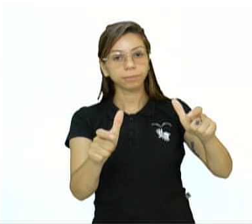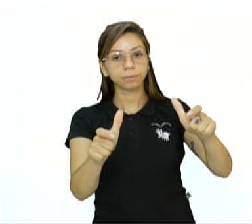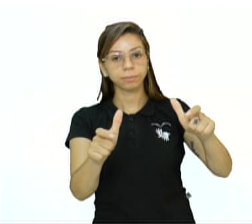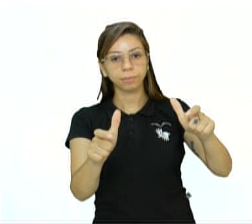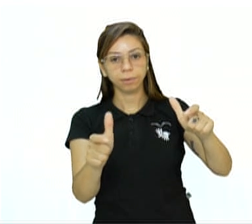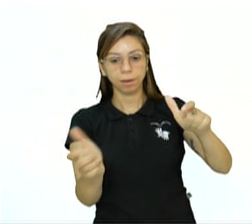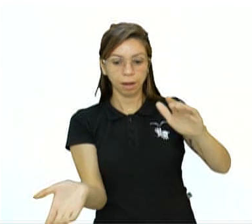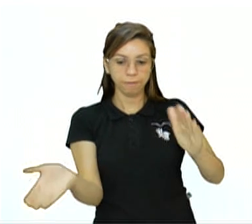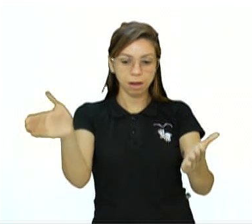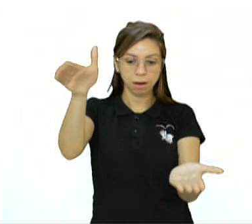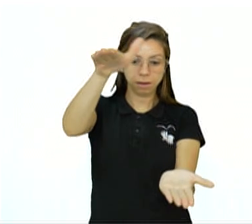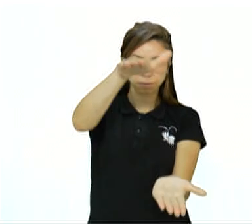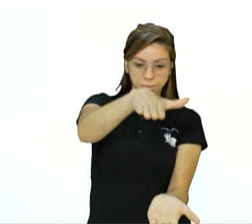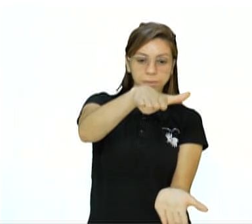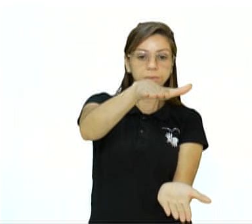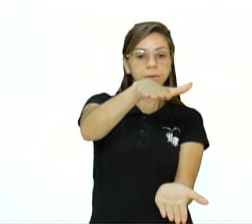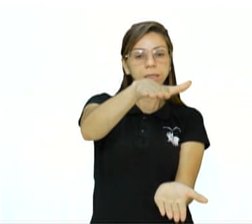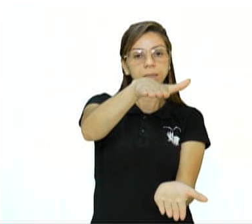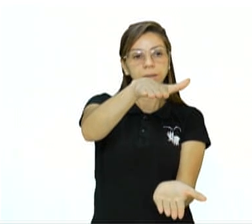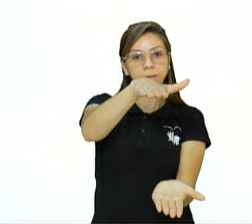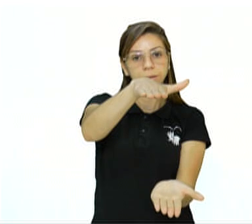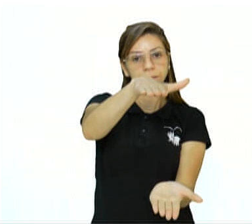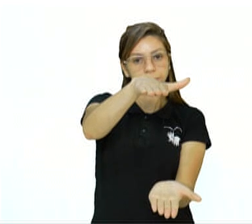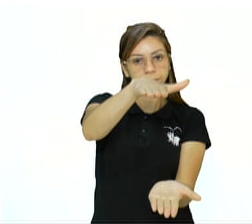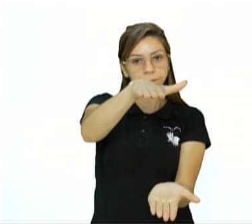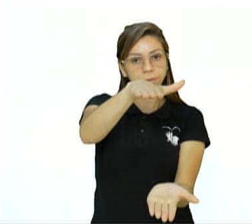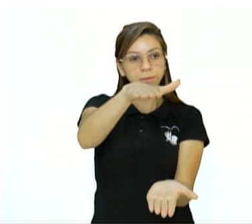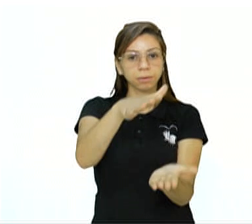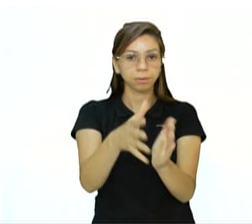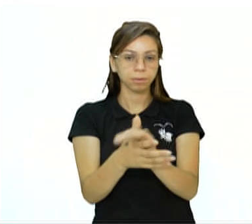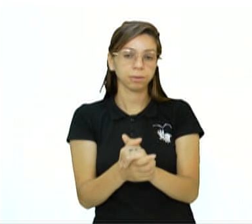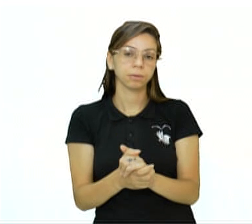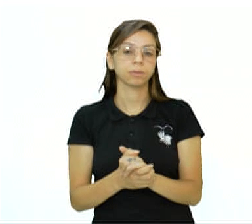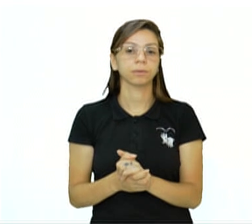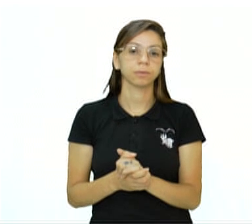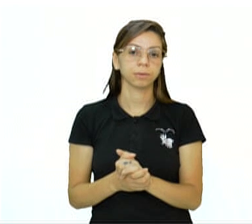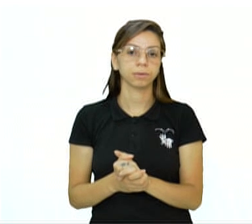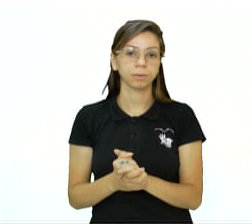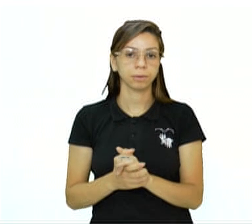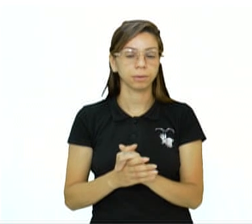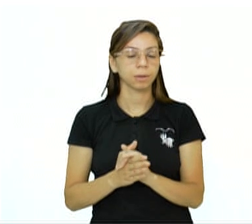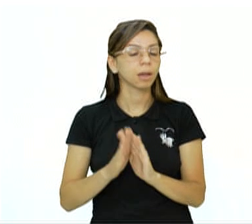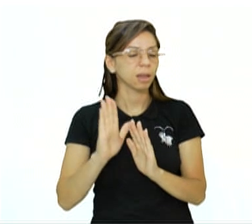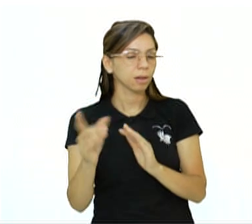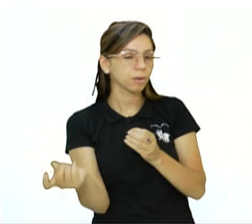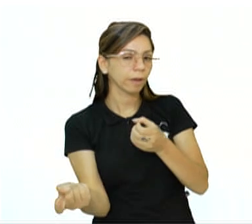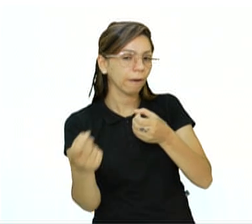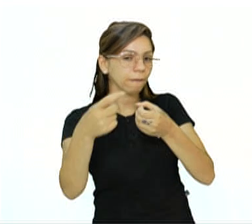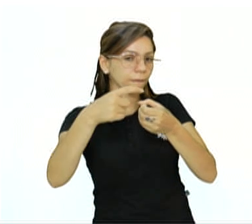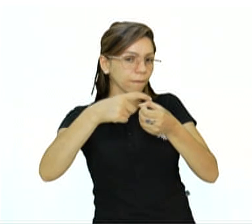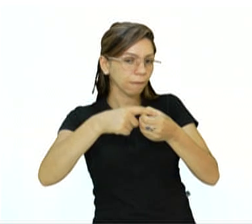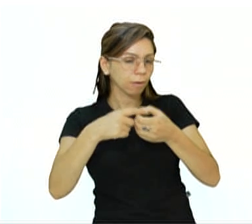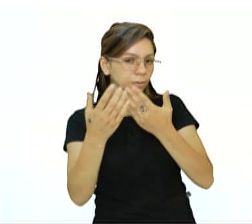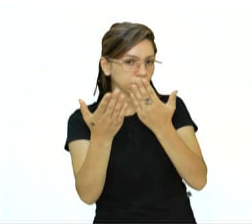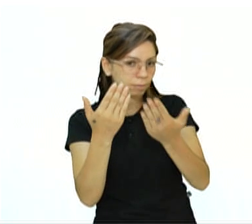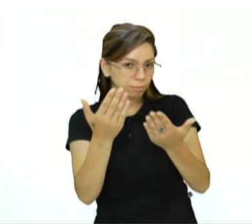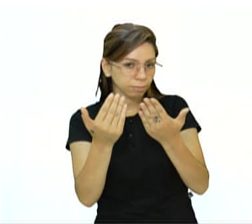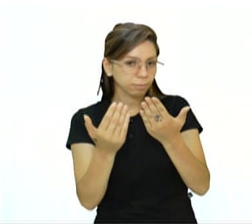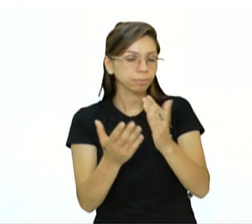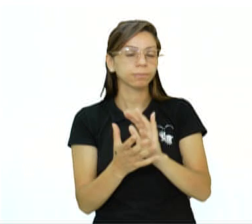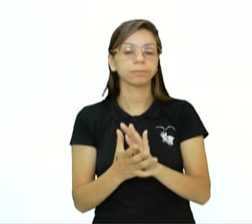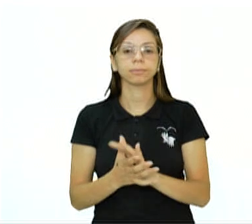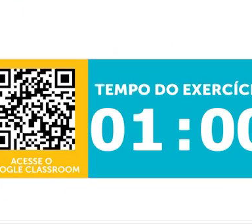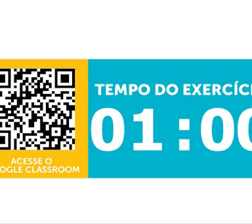de montar. Encaixa aí, monta ele e daqui a pouco a gente vem conversar mais.